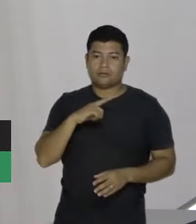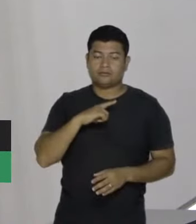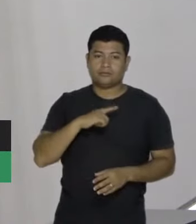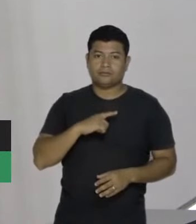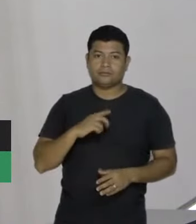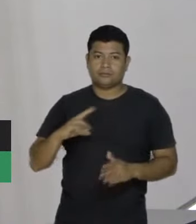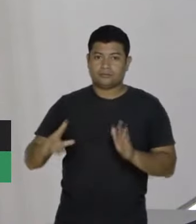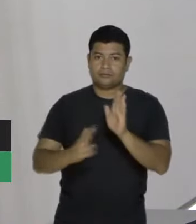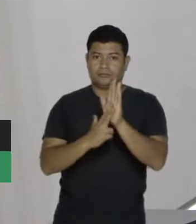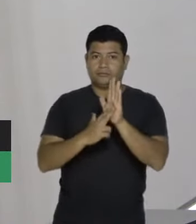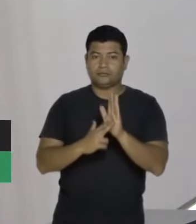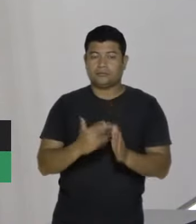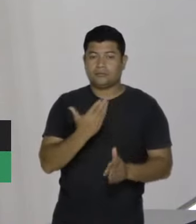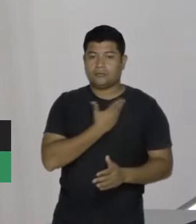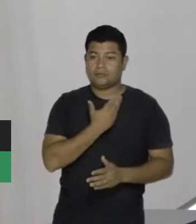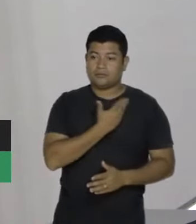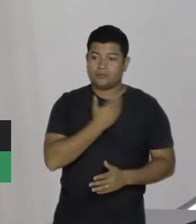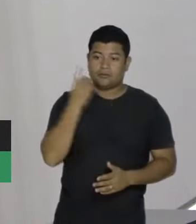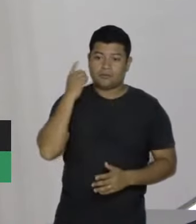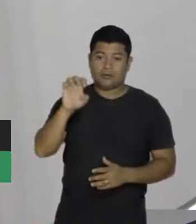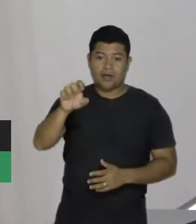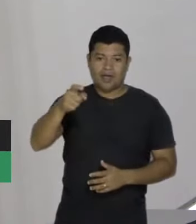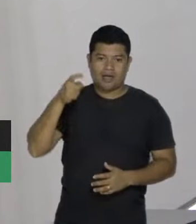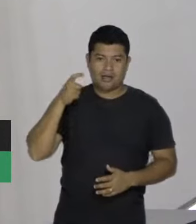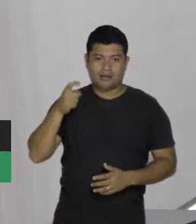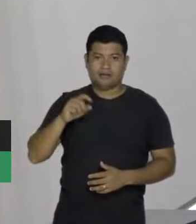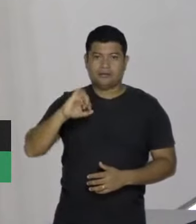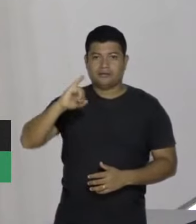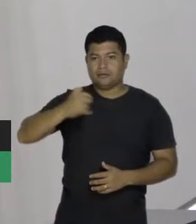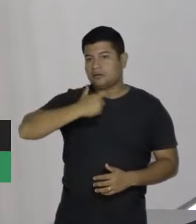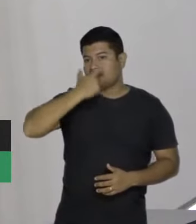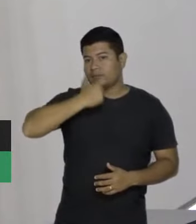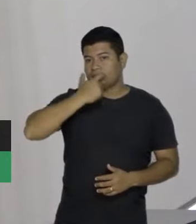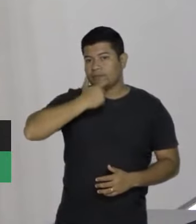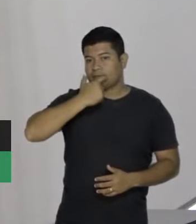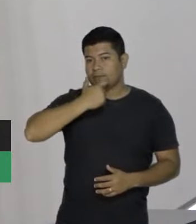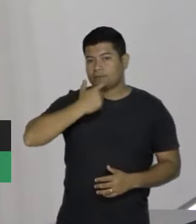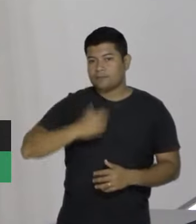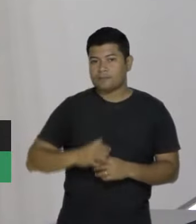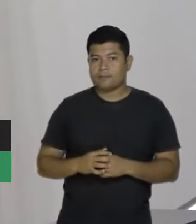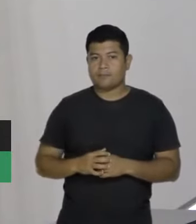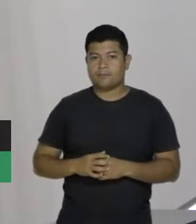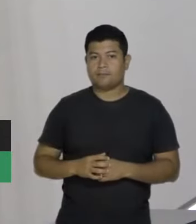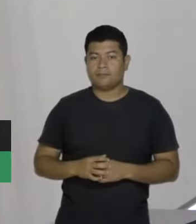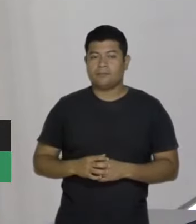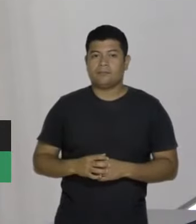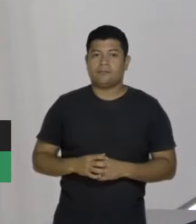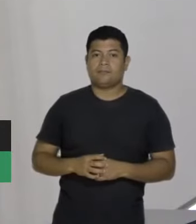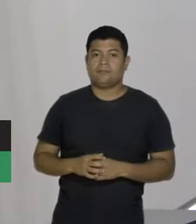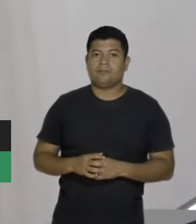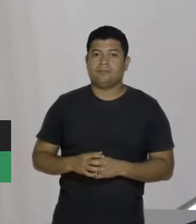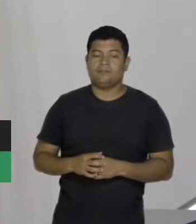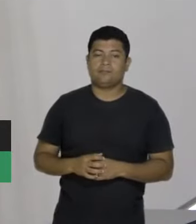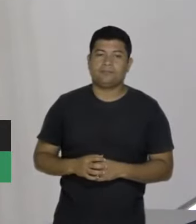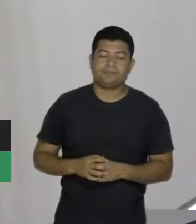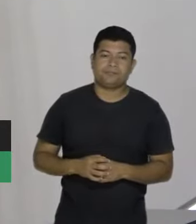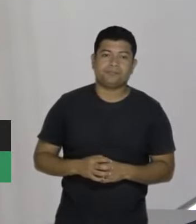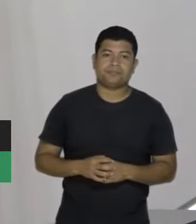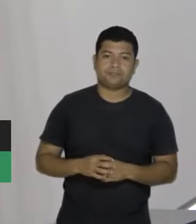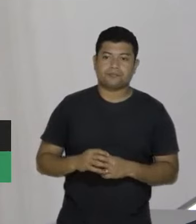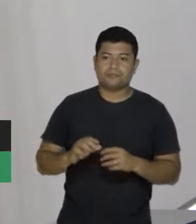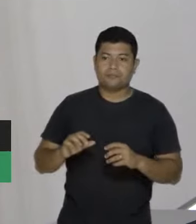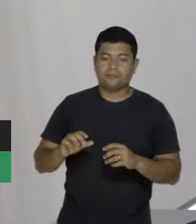posse do nosso colega deputado Jerry Cumper à frente da Secretaria